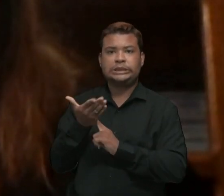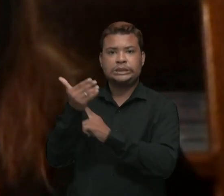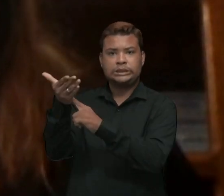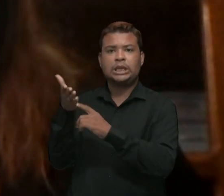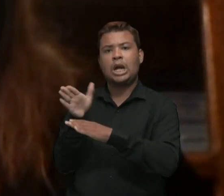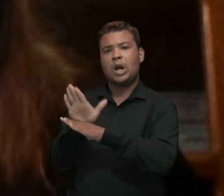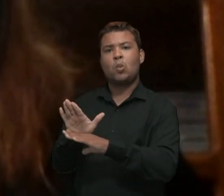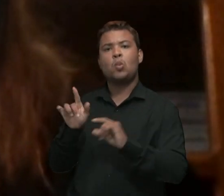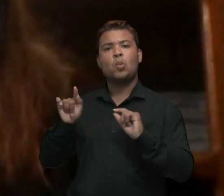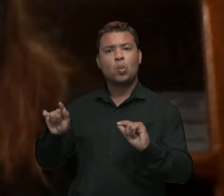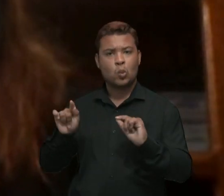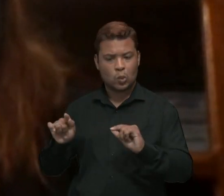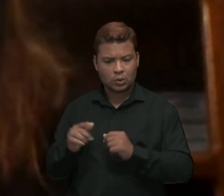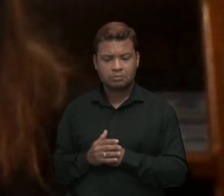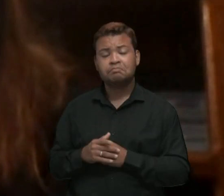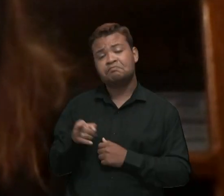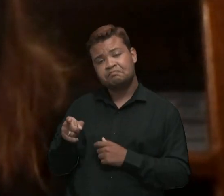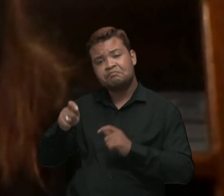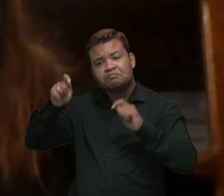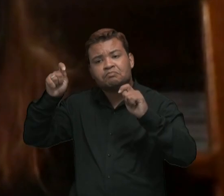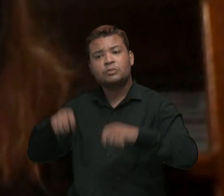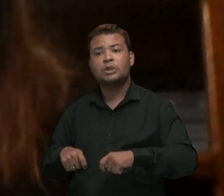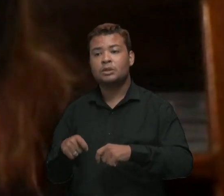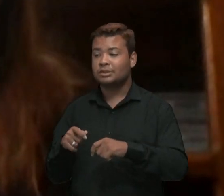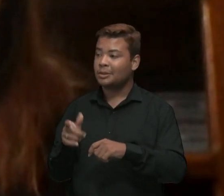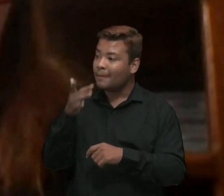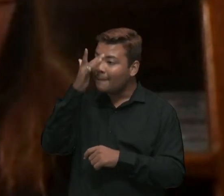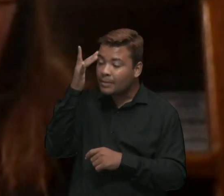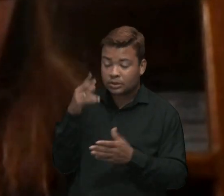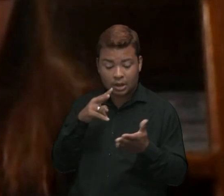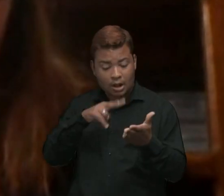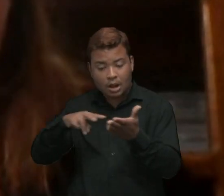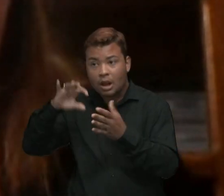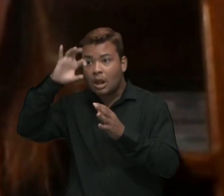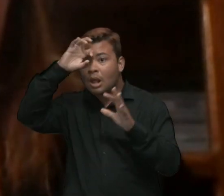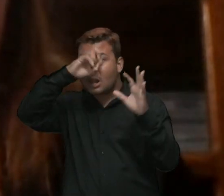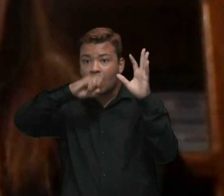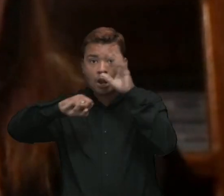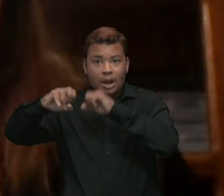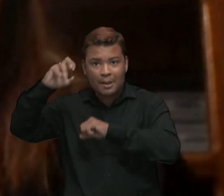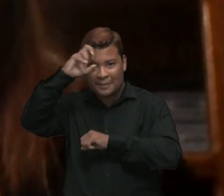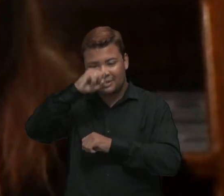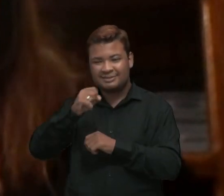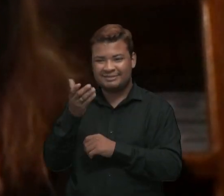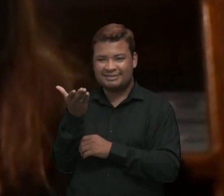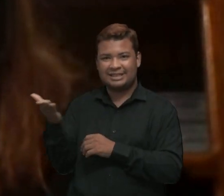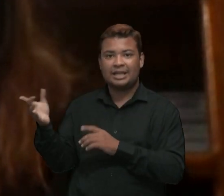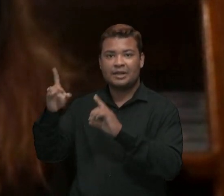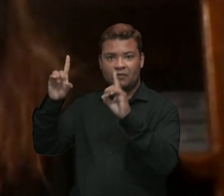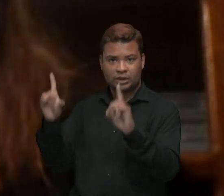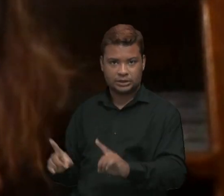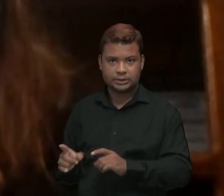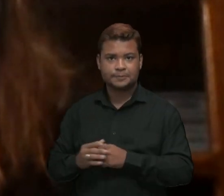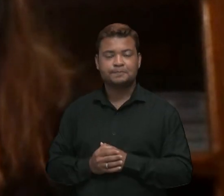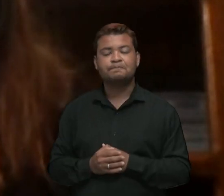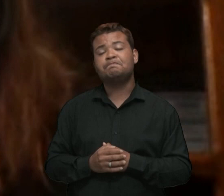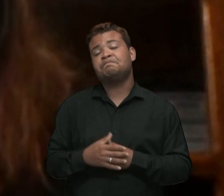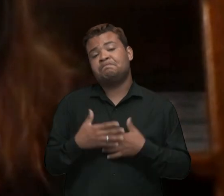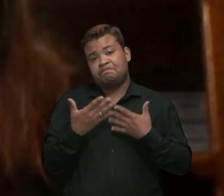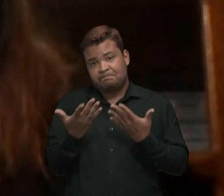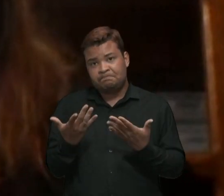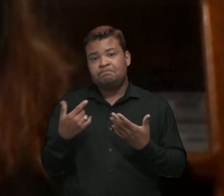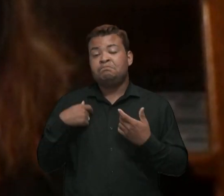traz ali, ele potencializa o aprendizado do estudante com deficiência. Nós devemos lembrar